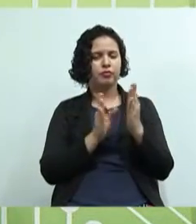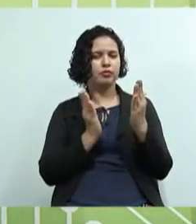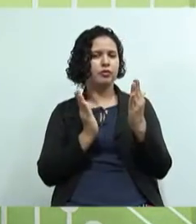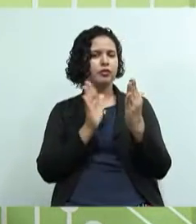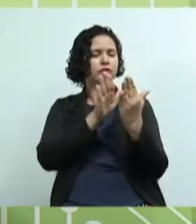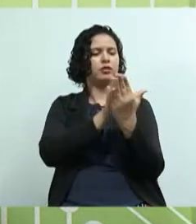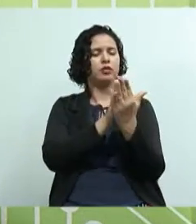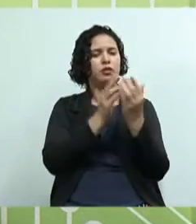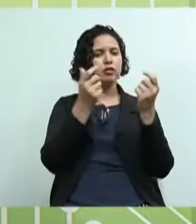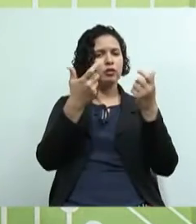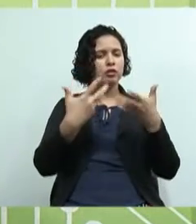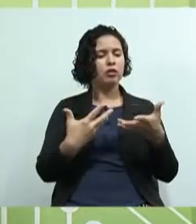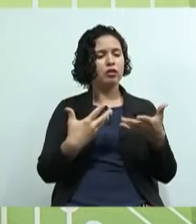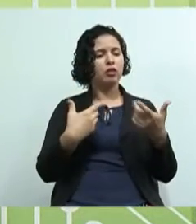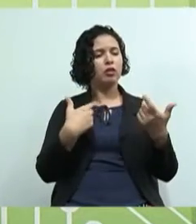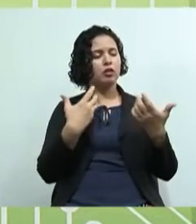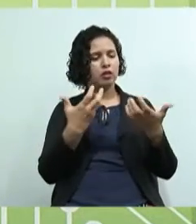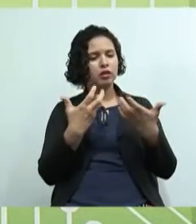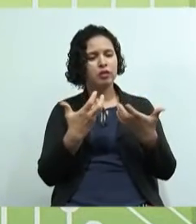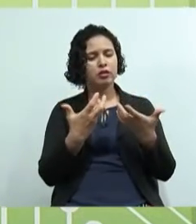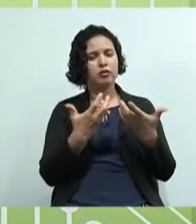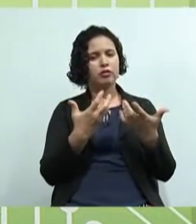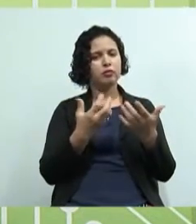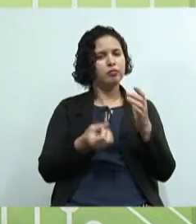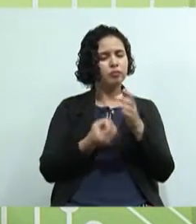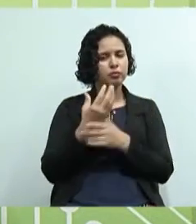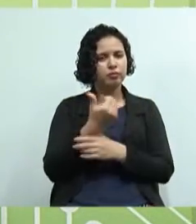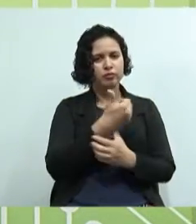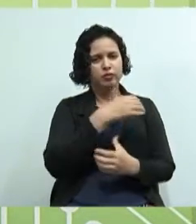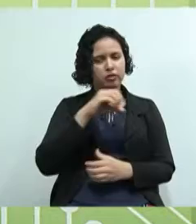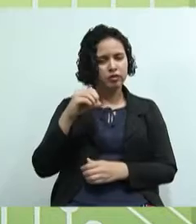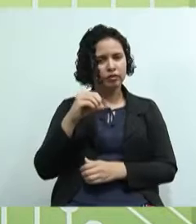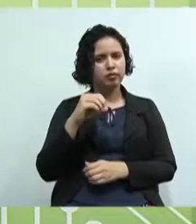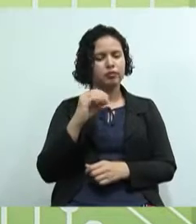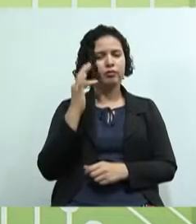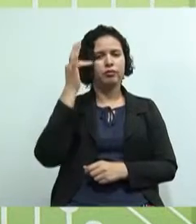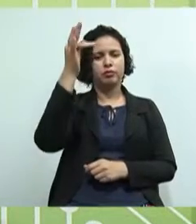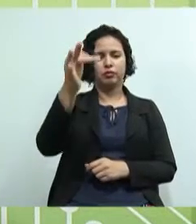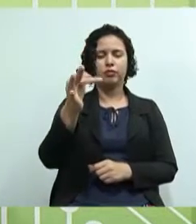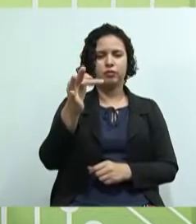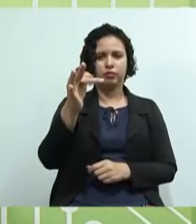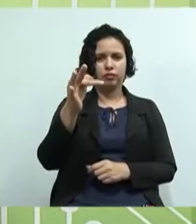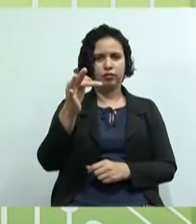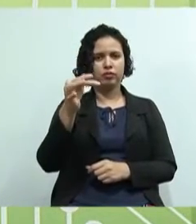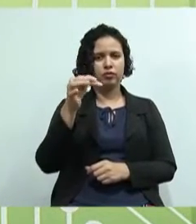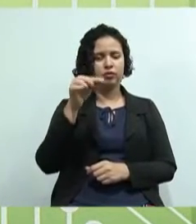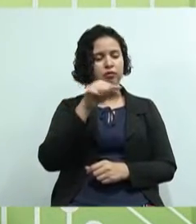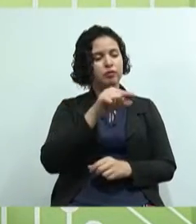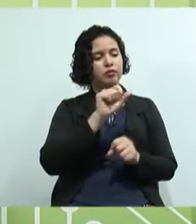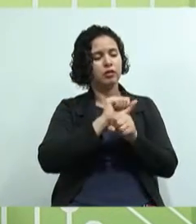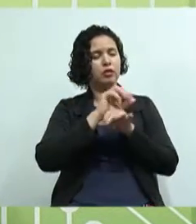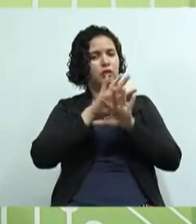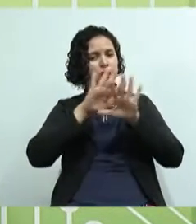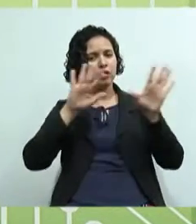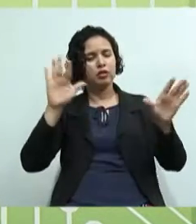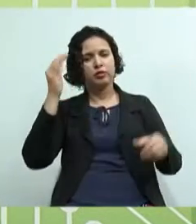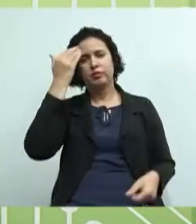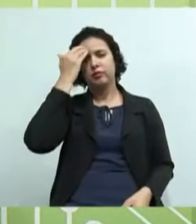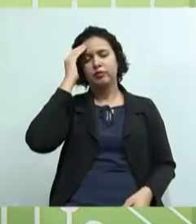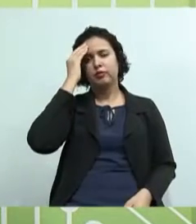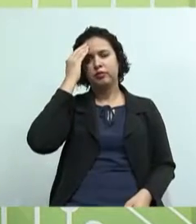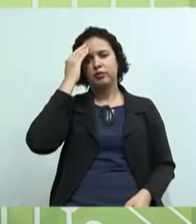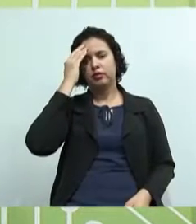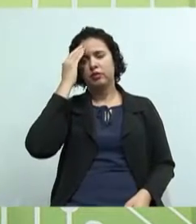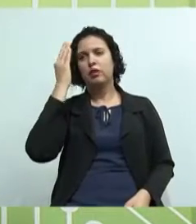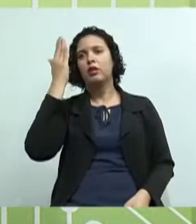vender mais e nós temos esse plano e essa estratégia a ser cumprida. Aí fica mais claro de você começar a entender e internalizar que,